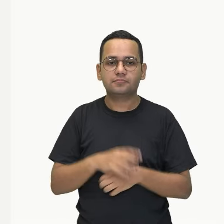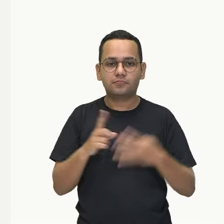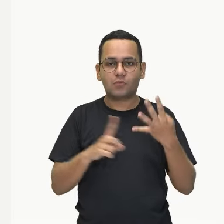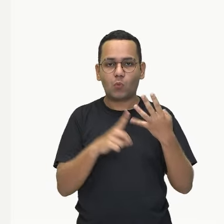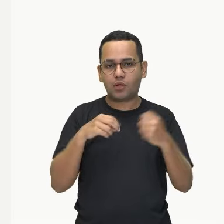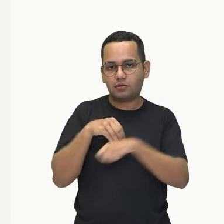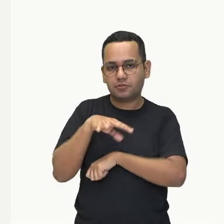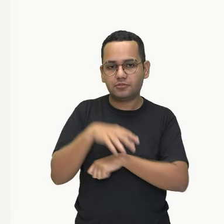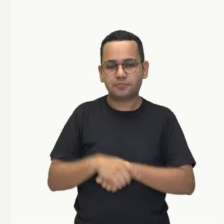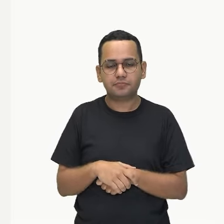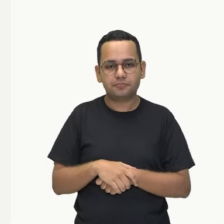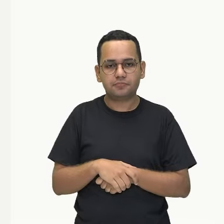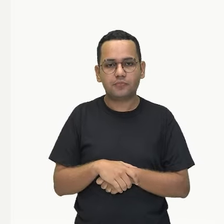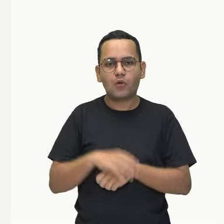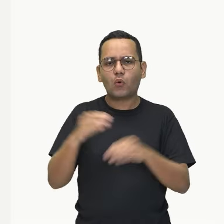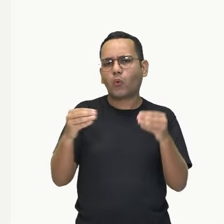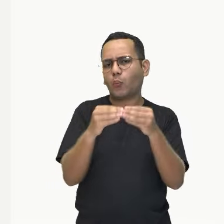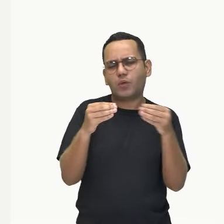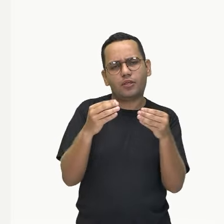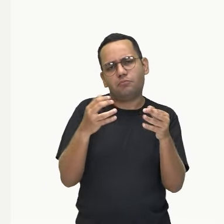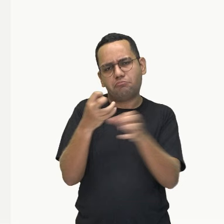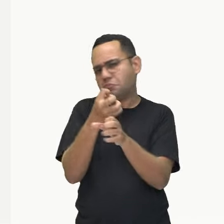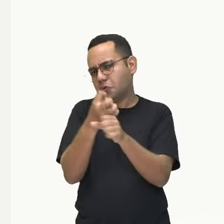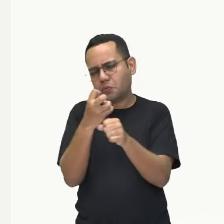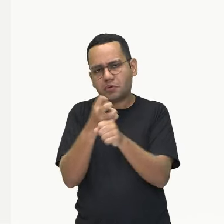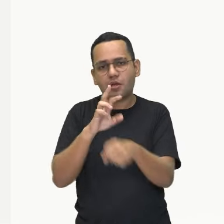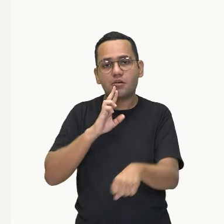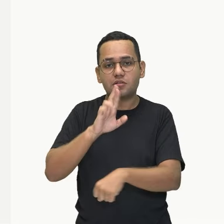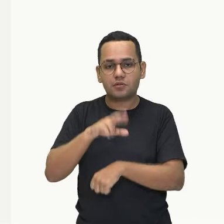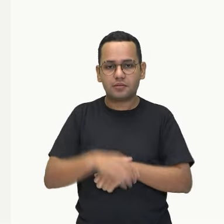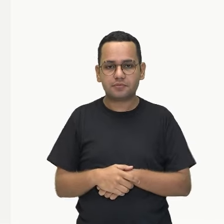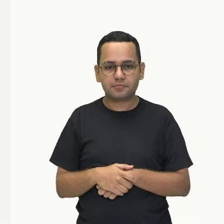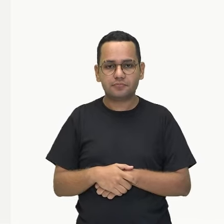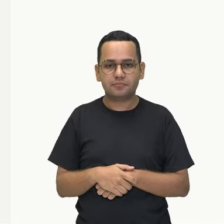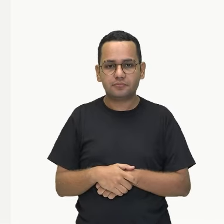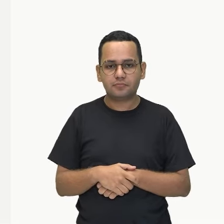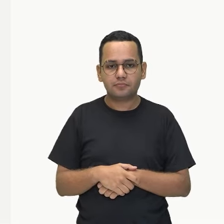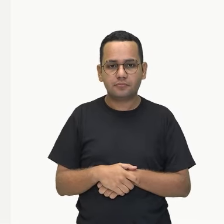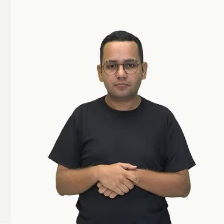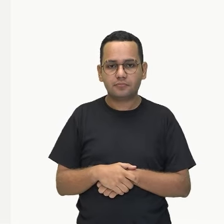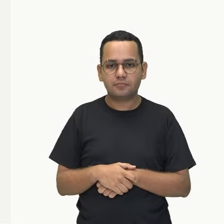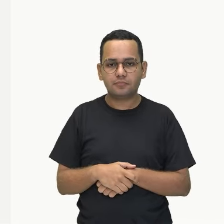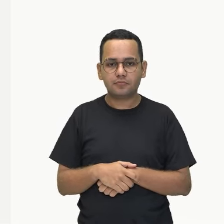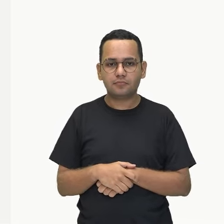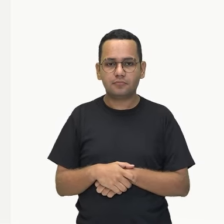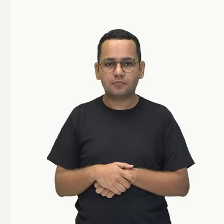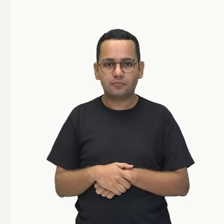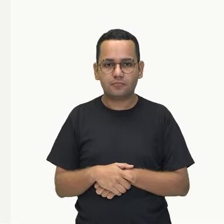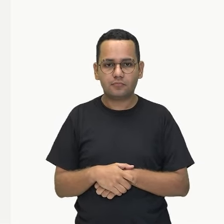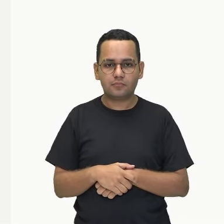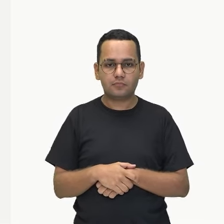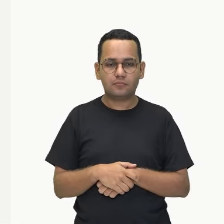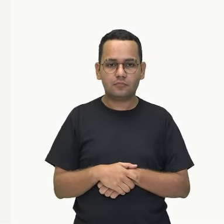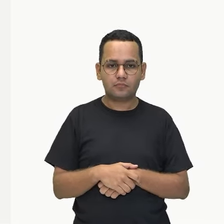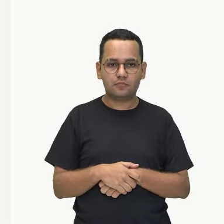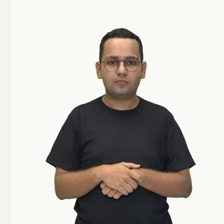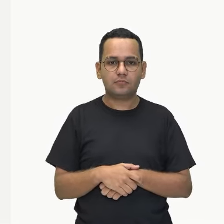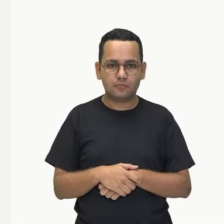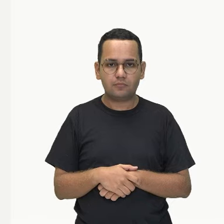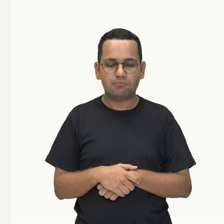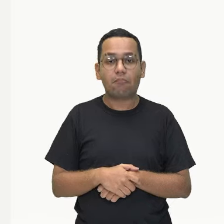O que é combinar os resultados? Unir os termos simplificados, evidenciando o